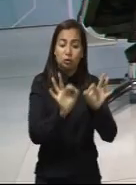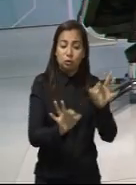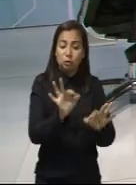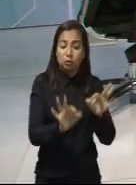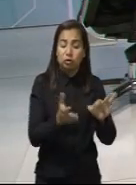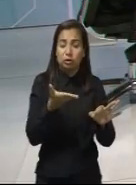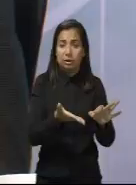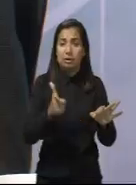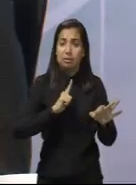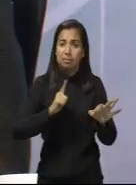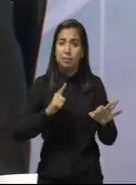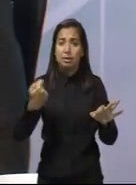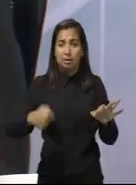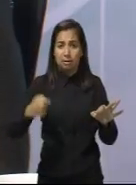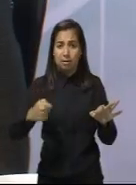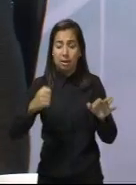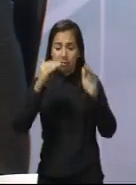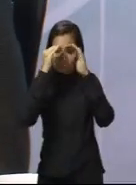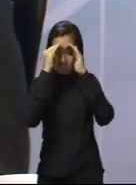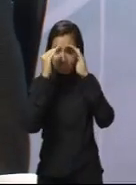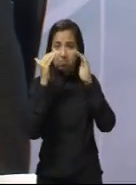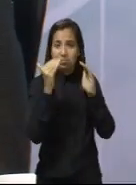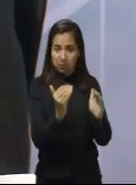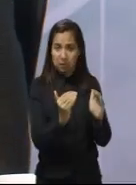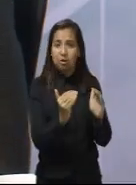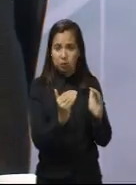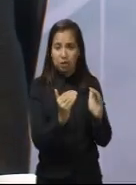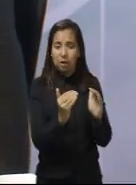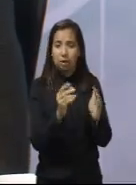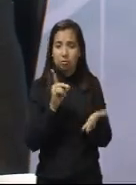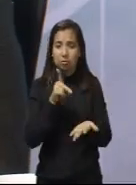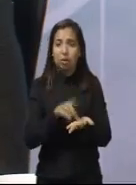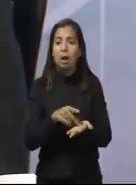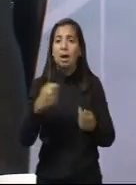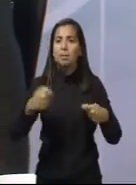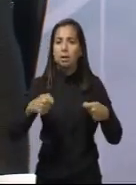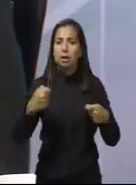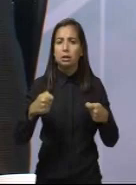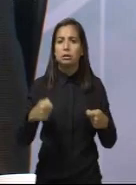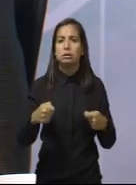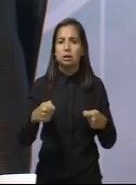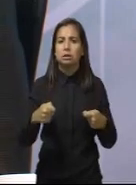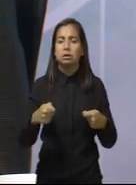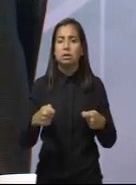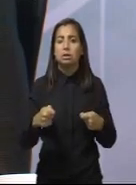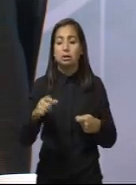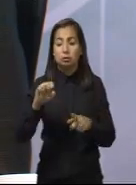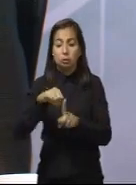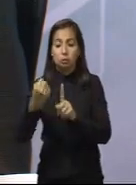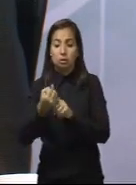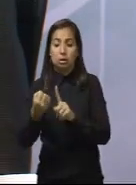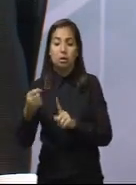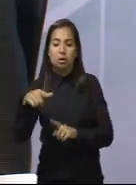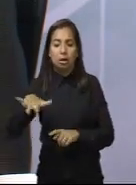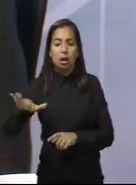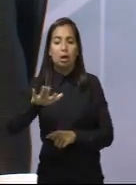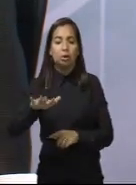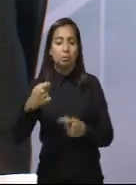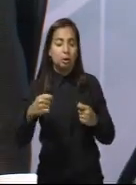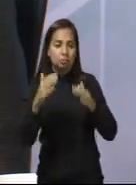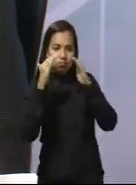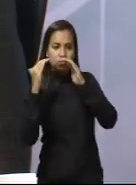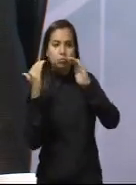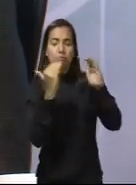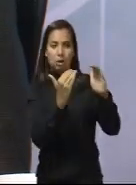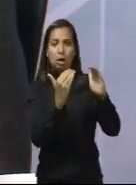tenha o respeito que ela devia impor à sociedade, ela devia ter um respeito a